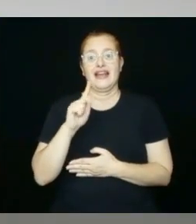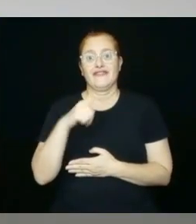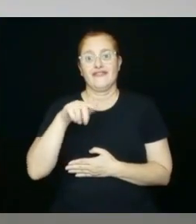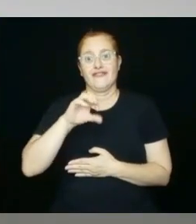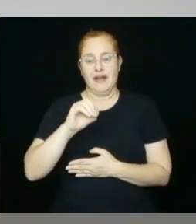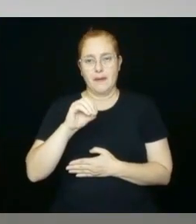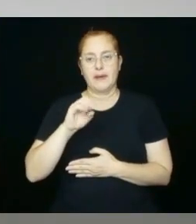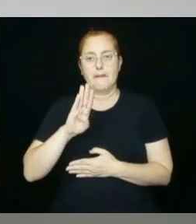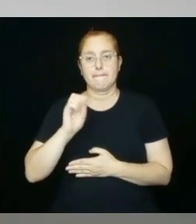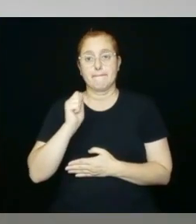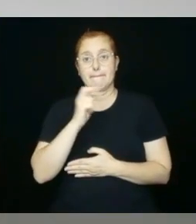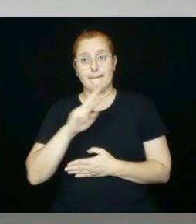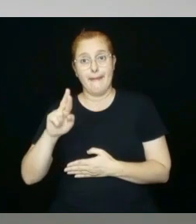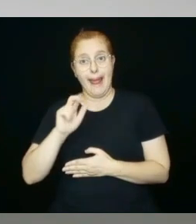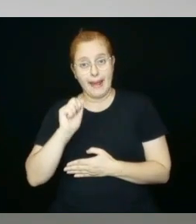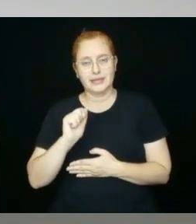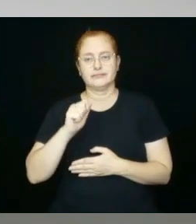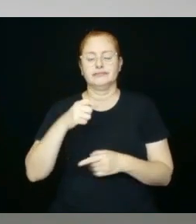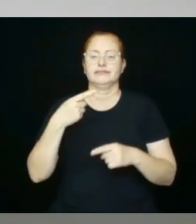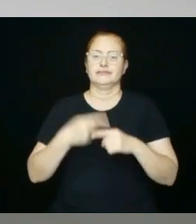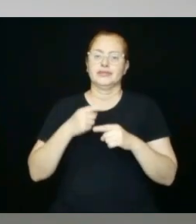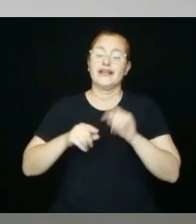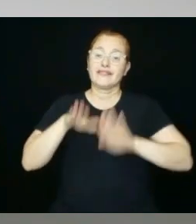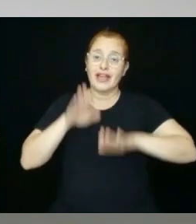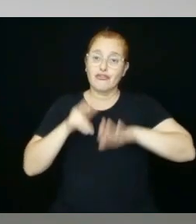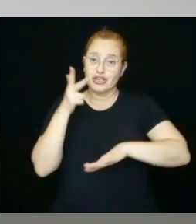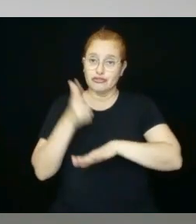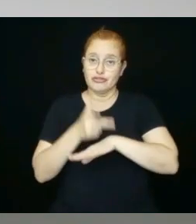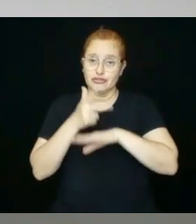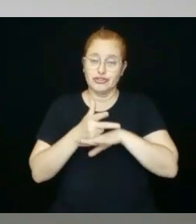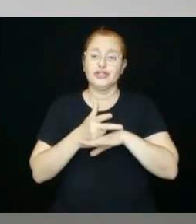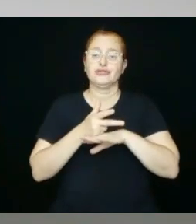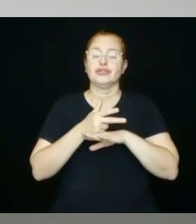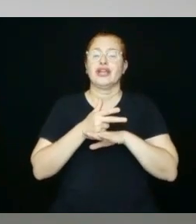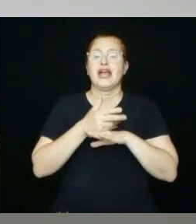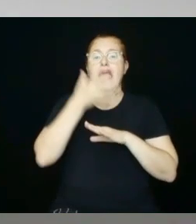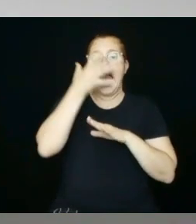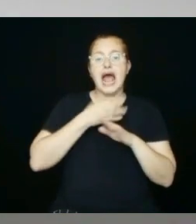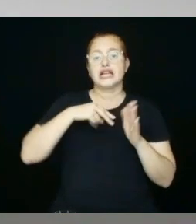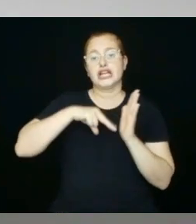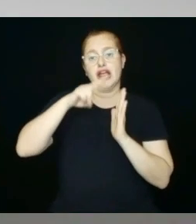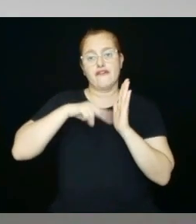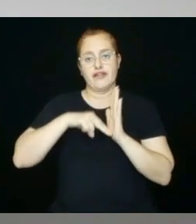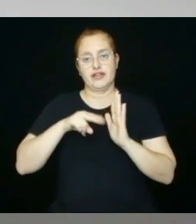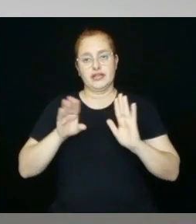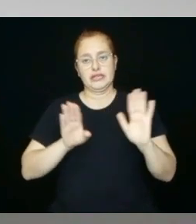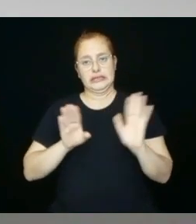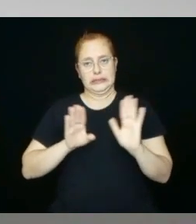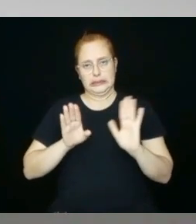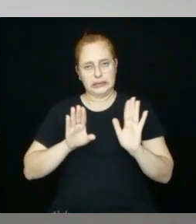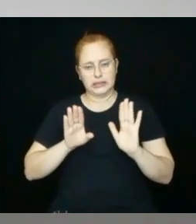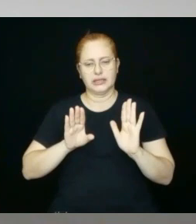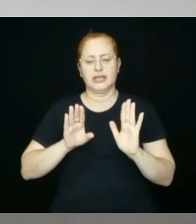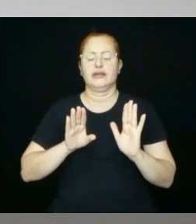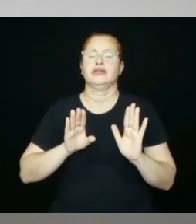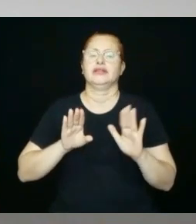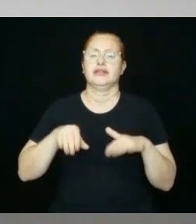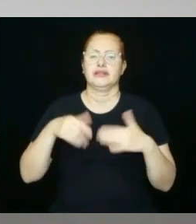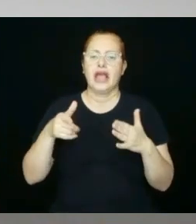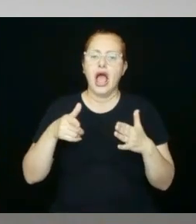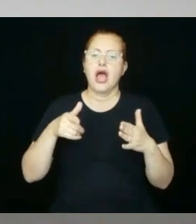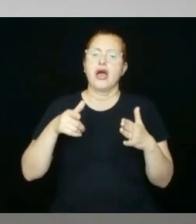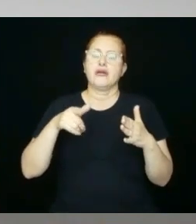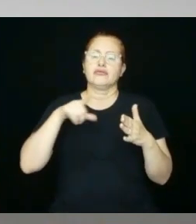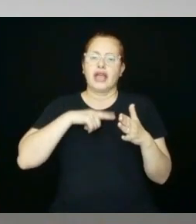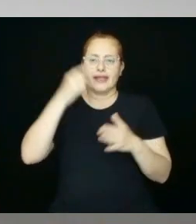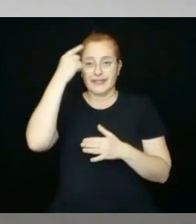bem até pretos. explicar um pouquinho, porque talvez no vídeo pareça tinta. É feita máscaras, assim, algumas